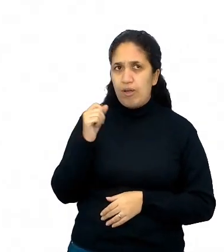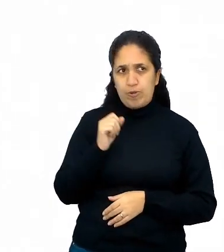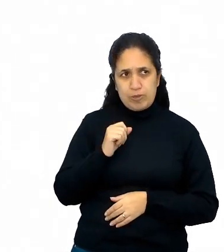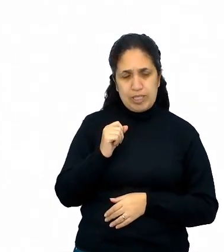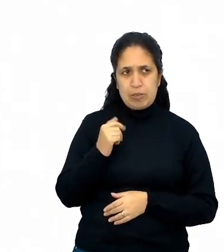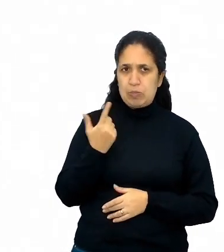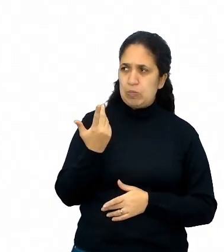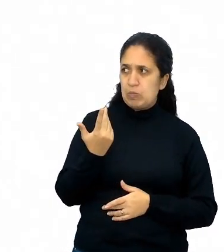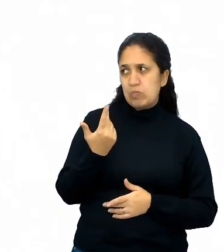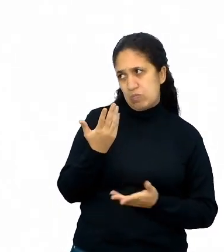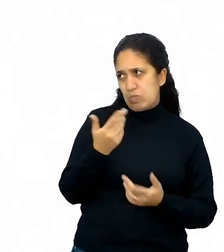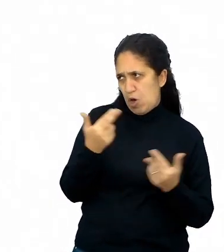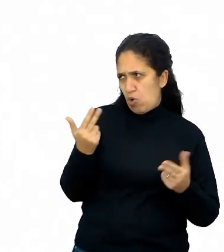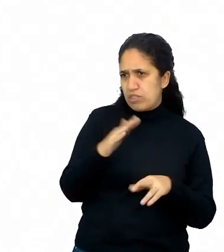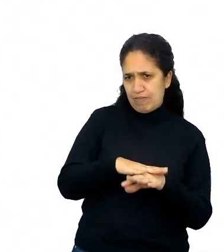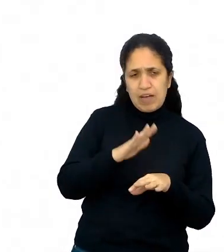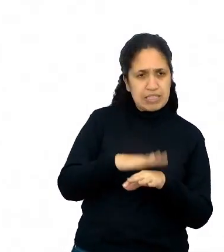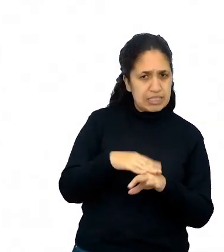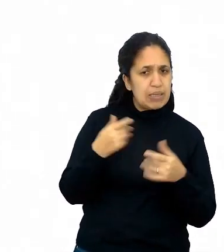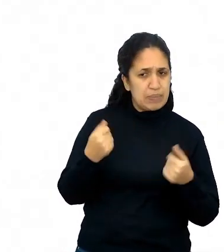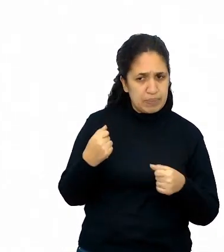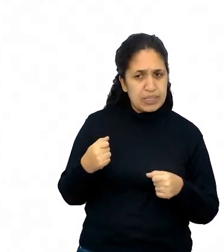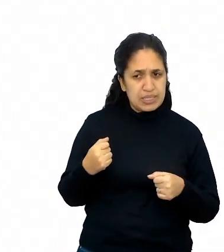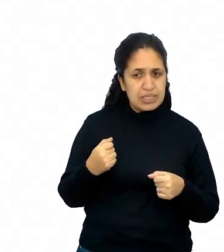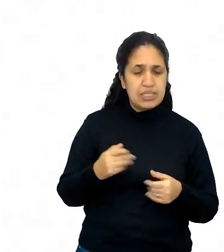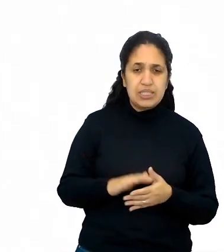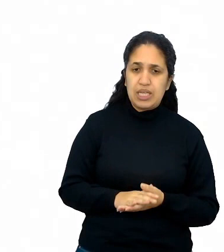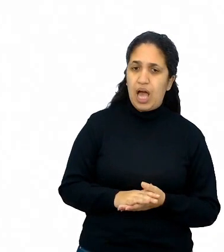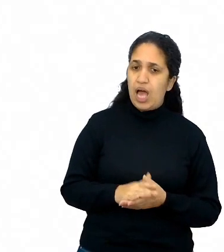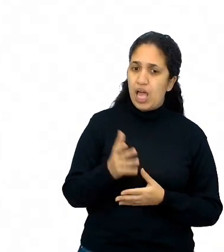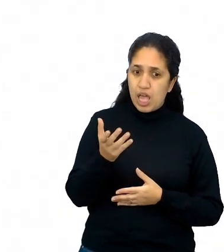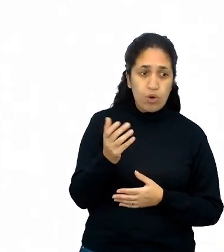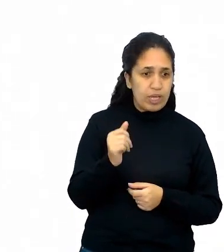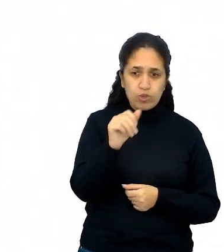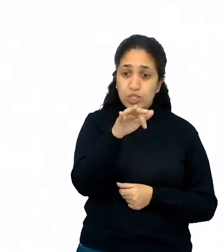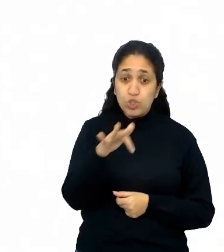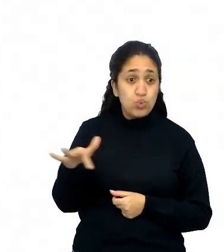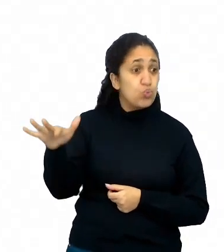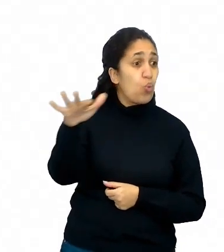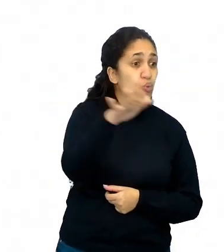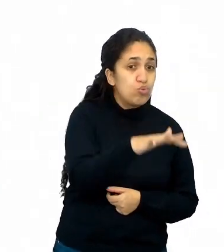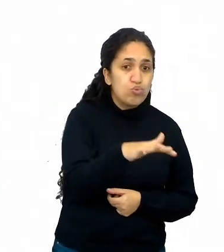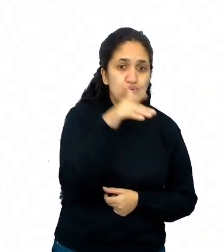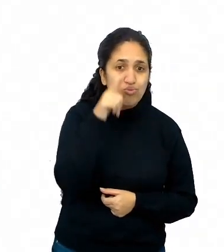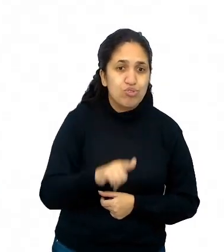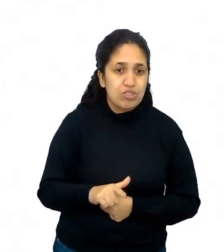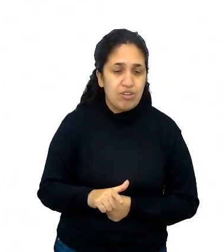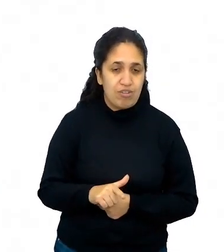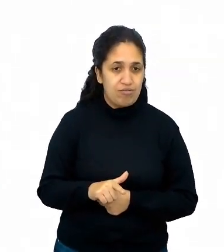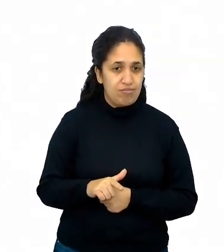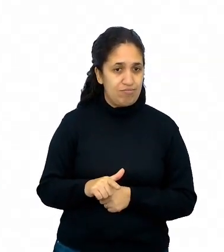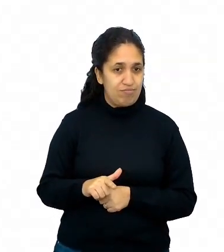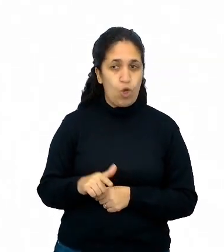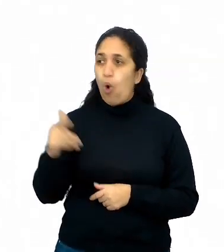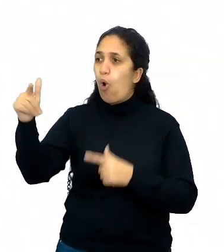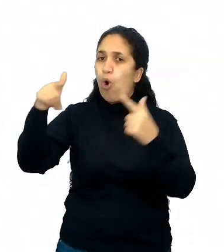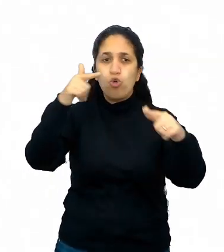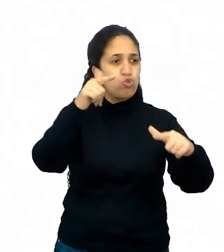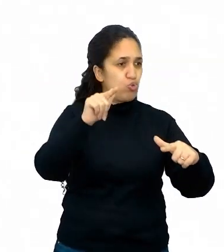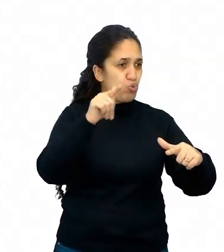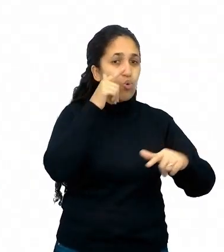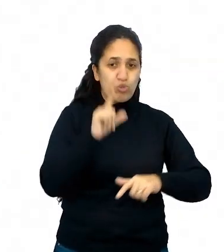determinada tarefa e eu quero que ela seja generalizada, que outras pessoas